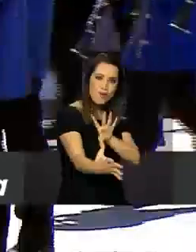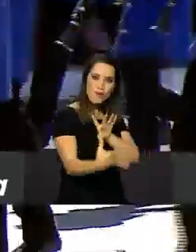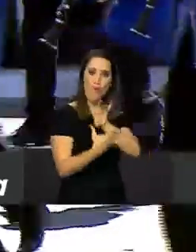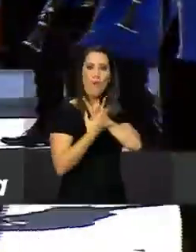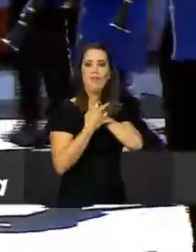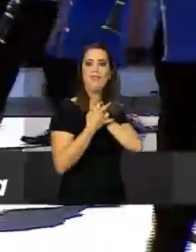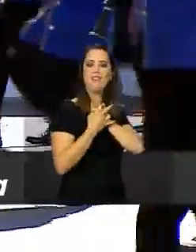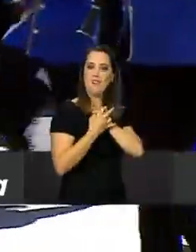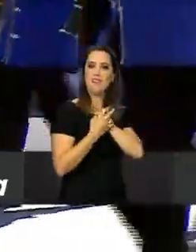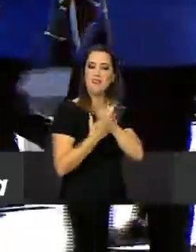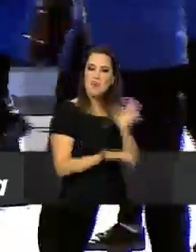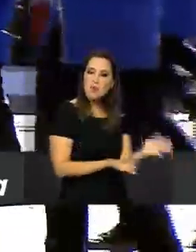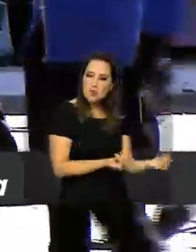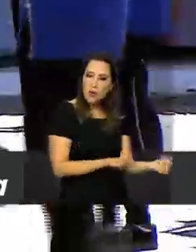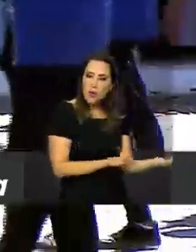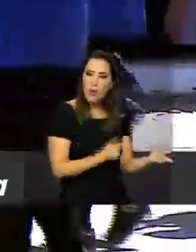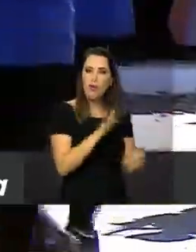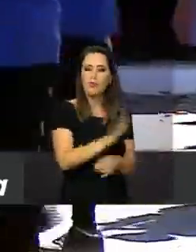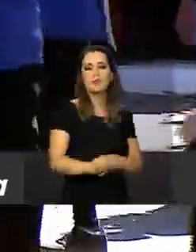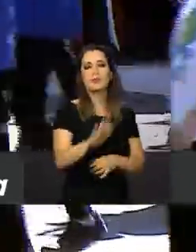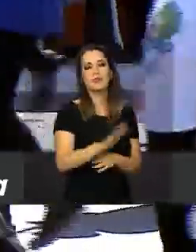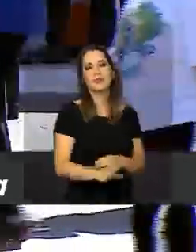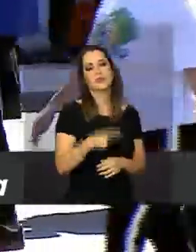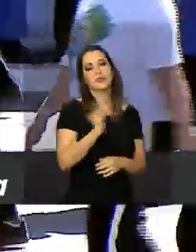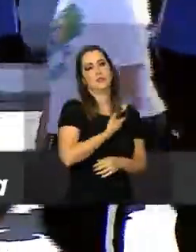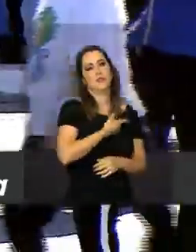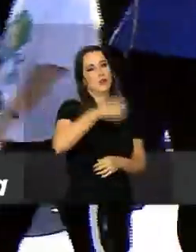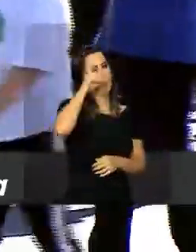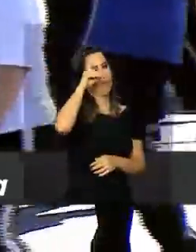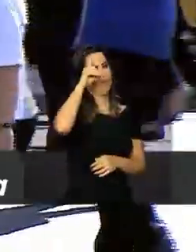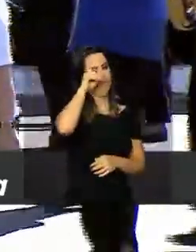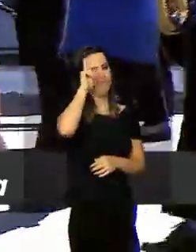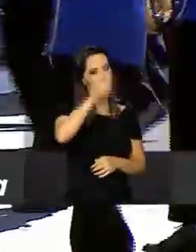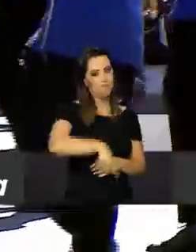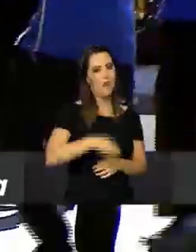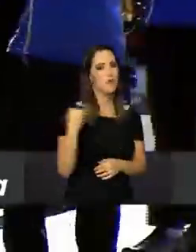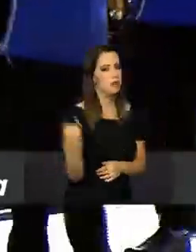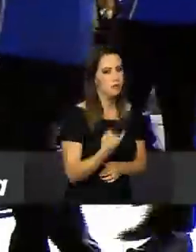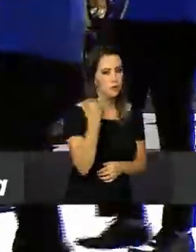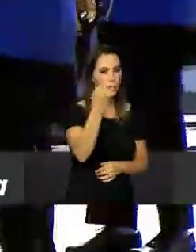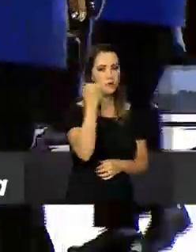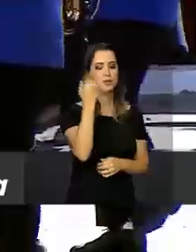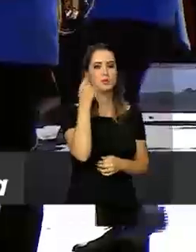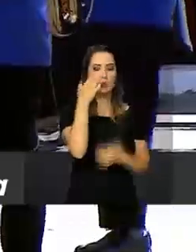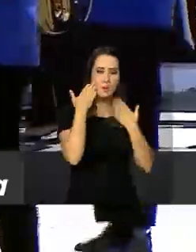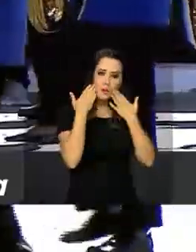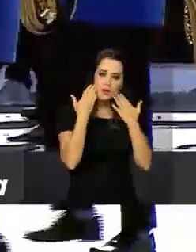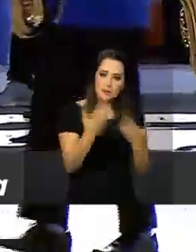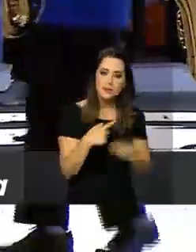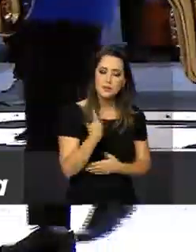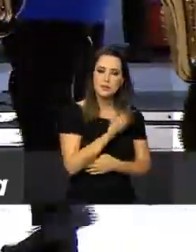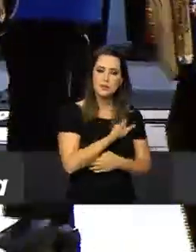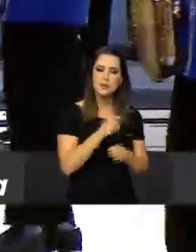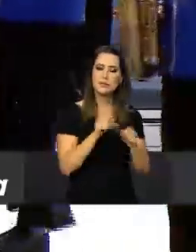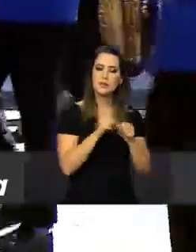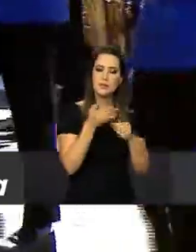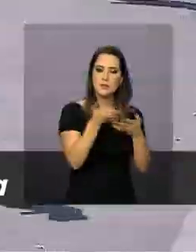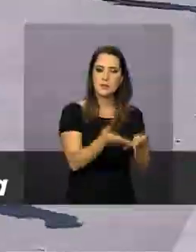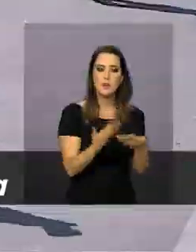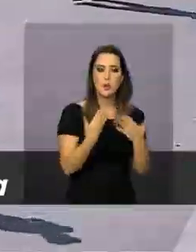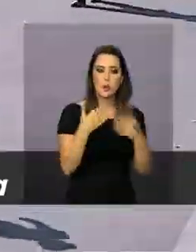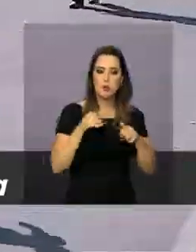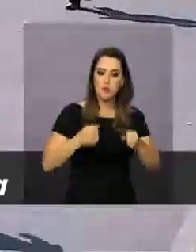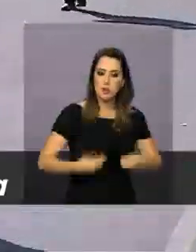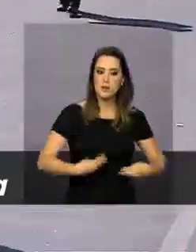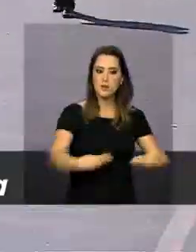aproximar os jovens, as crianças da nossa rotina, é super importante, né? Como a exposição que estamos fazendo na